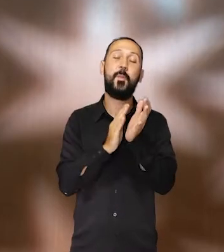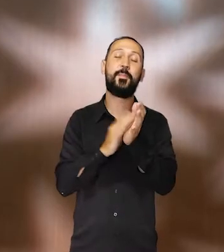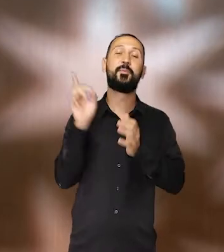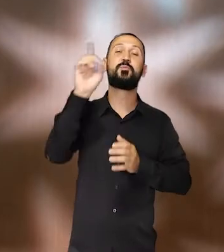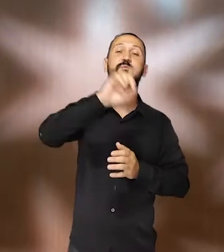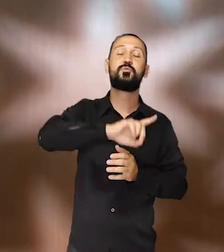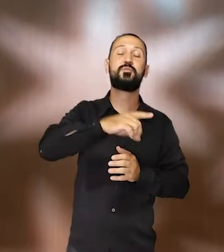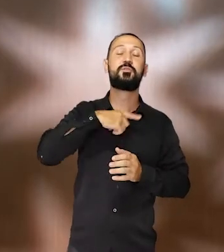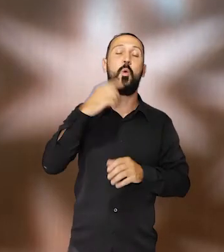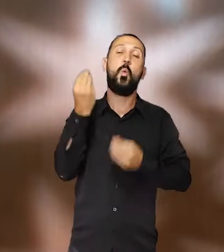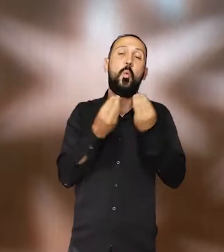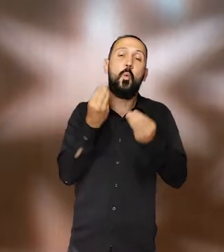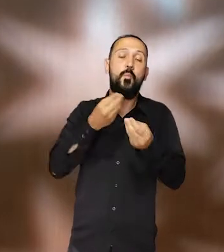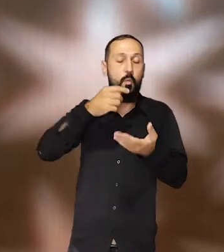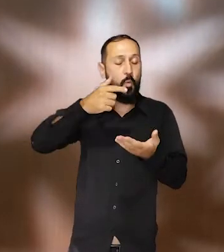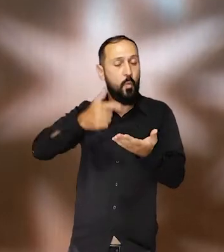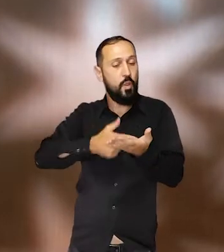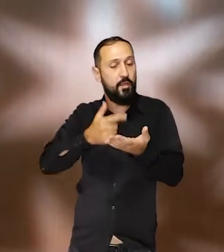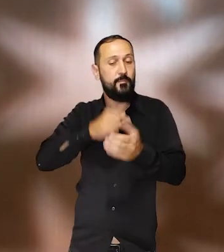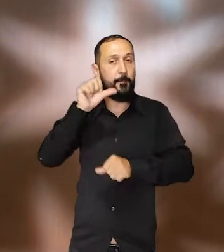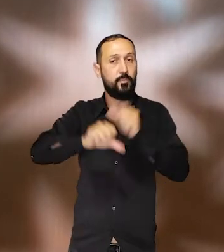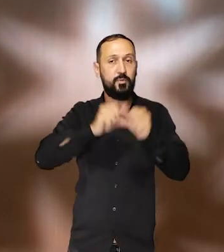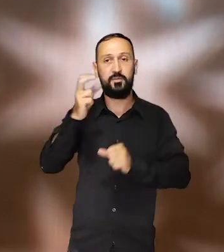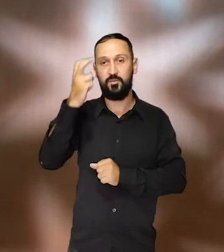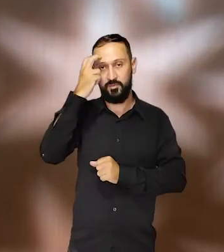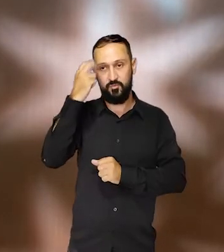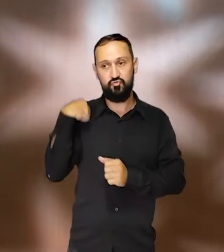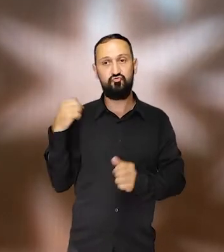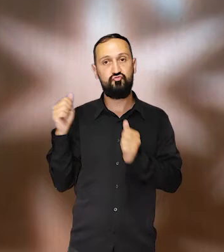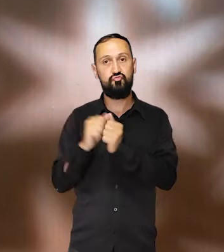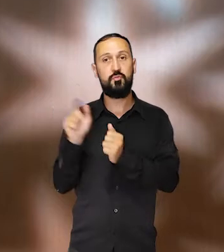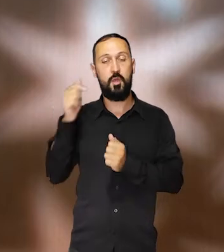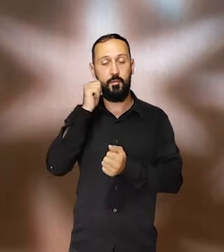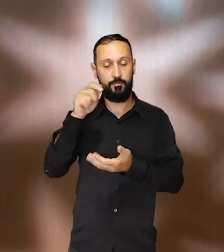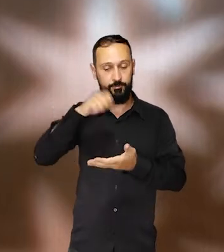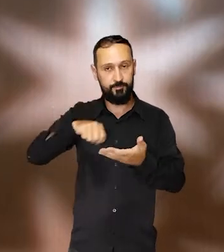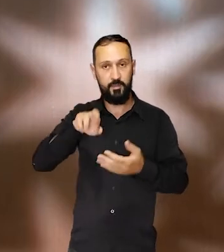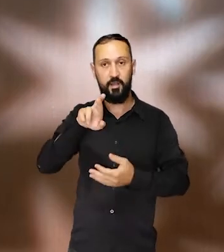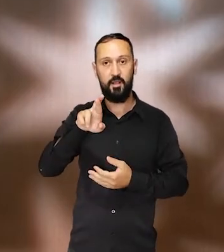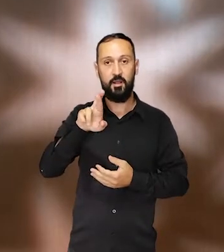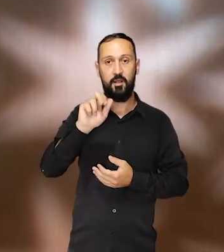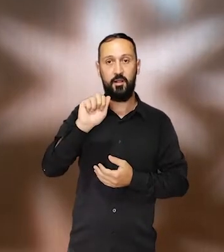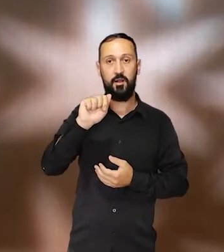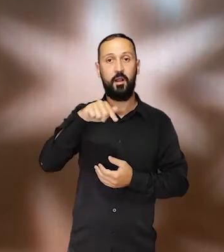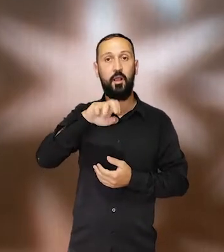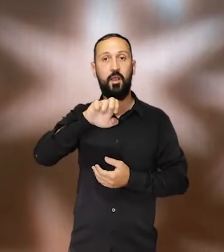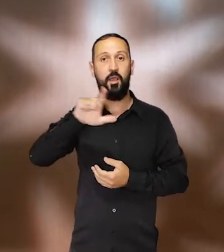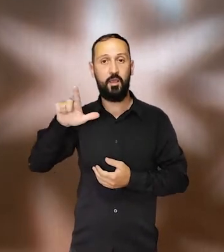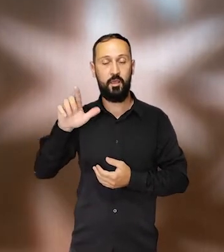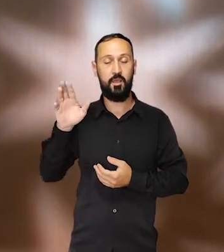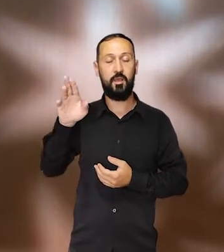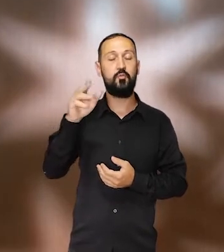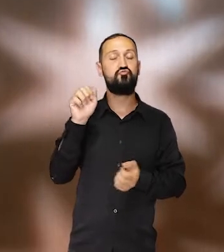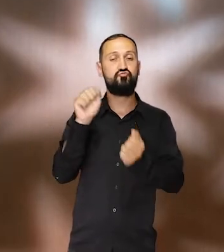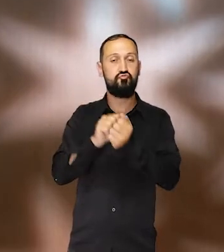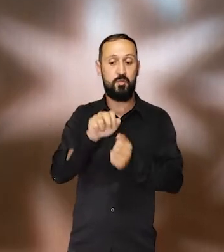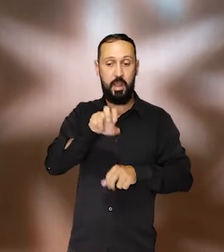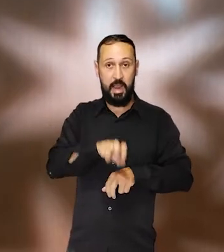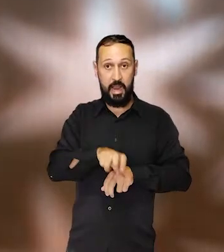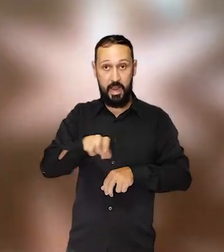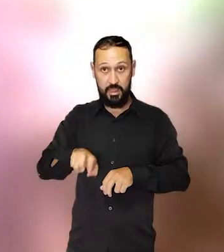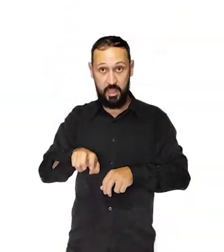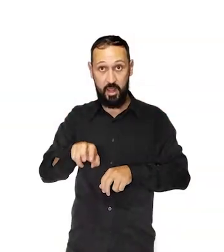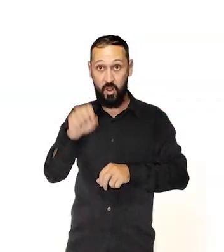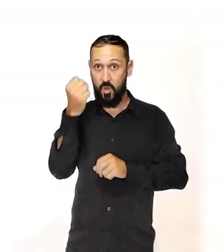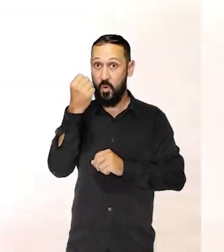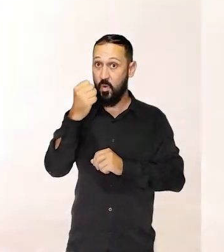da leitura como ferramentas de transformação cultural. Comigo está a escritora Raquel Naveira, cadeira 8 da